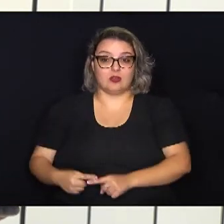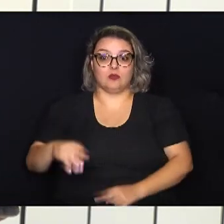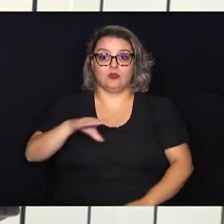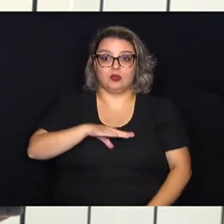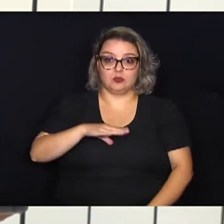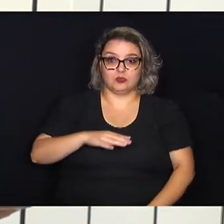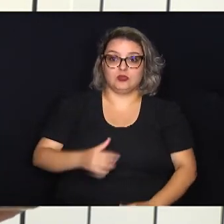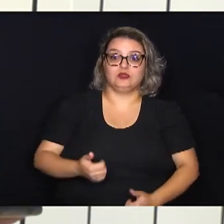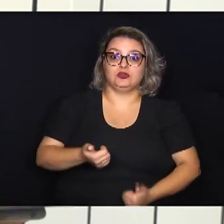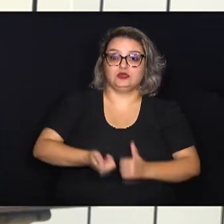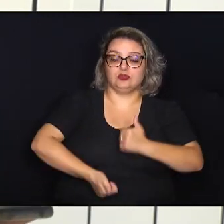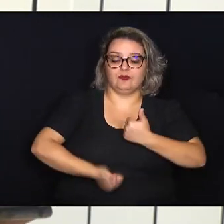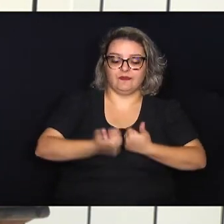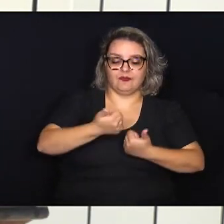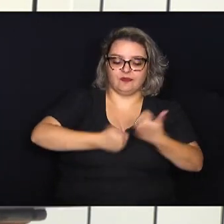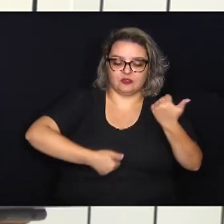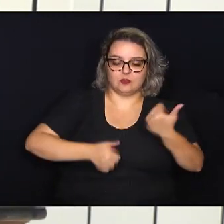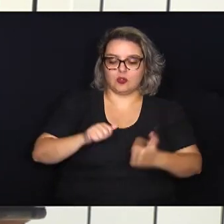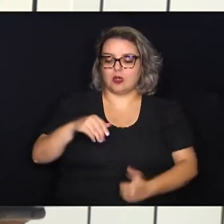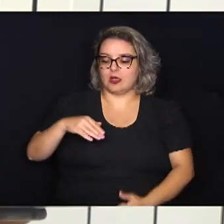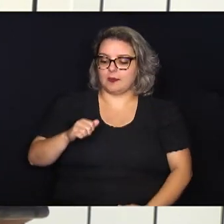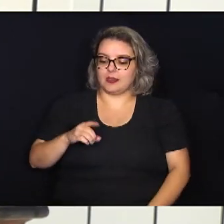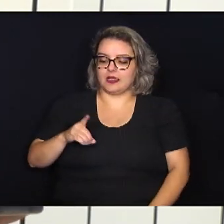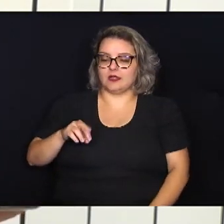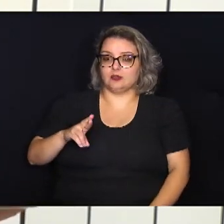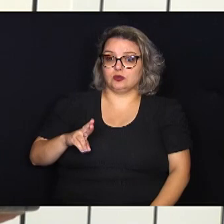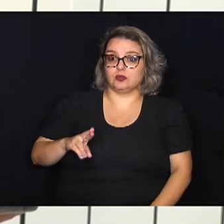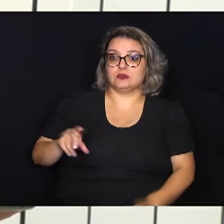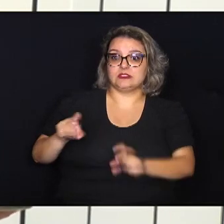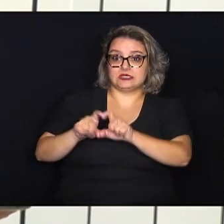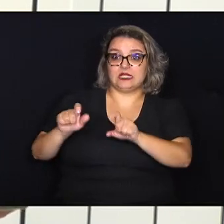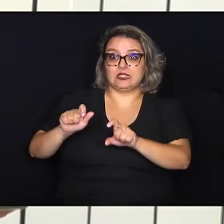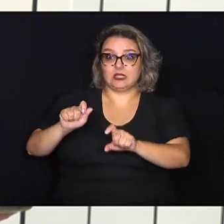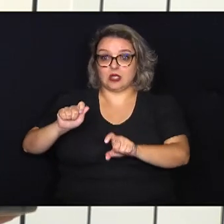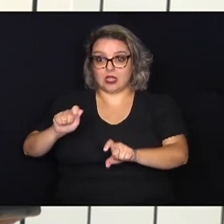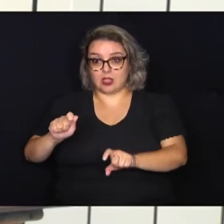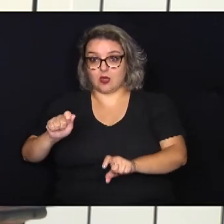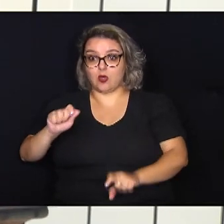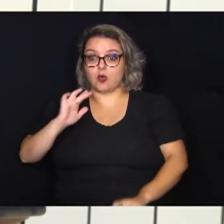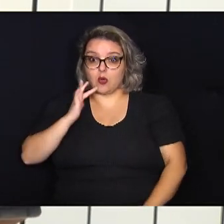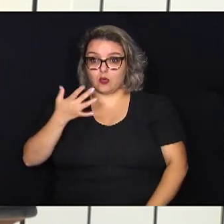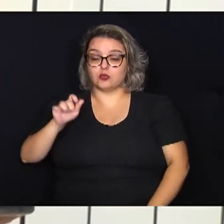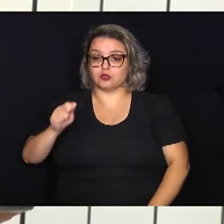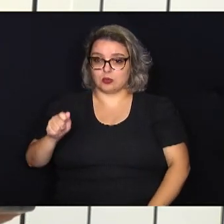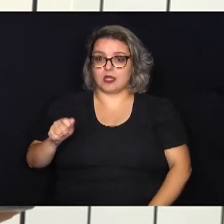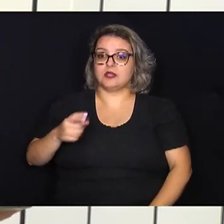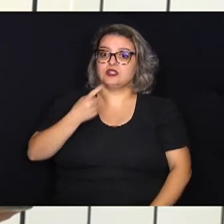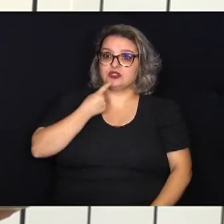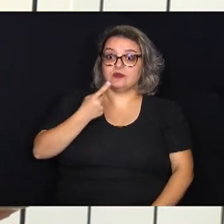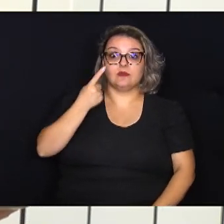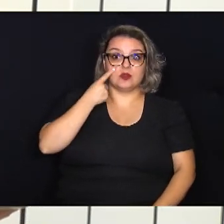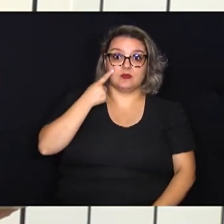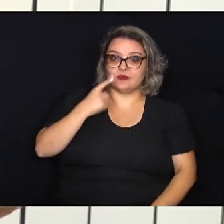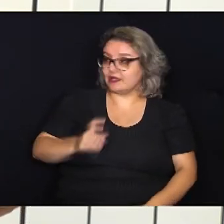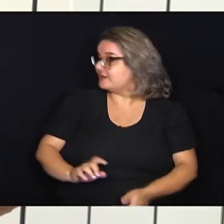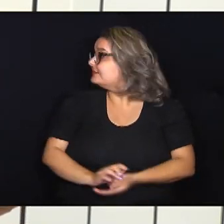Futebol Amador, Série Ouruá de Campinas. Vamos conferir os resultados das